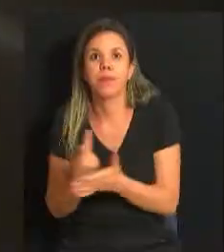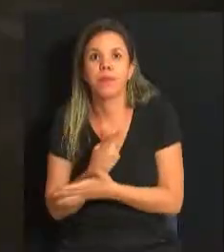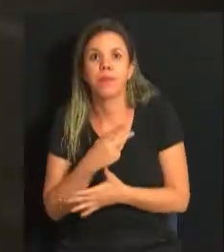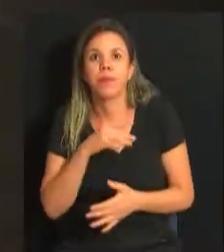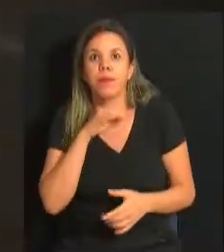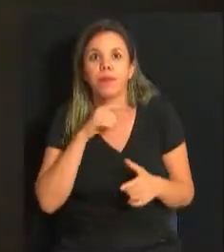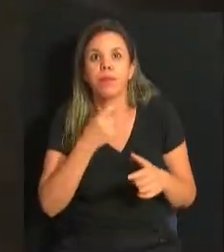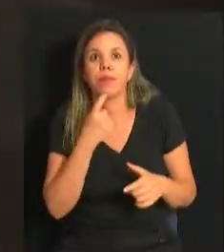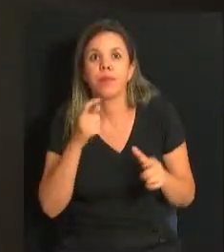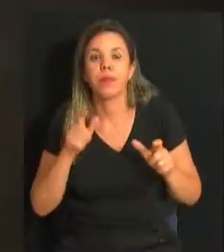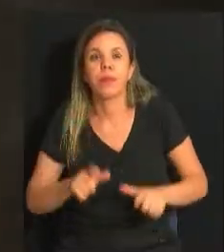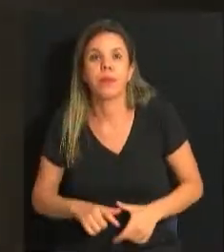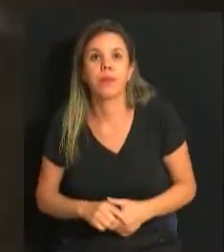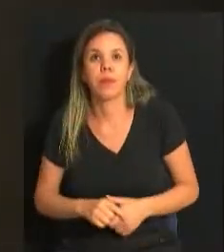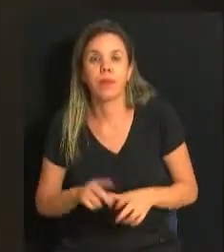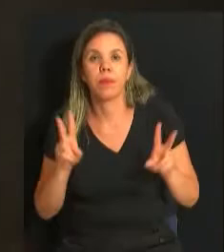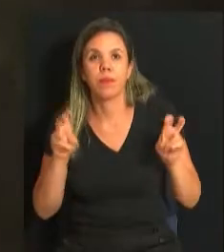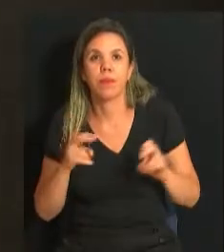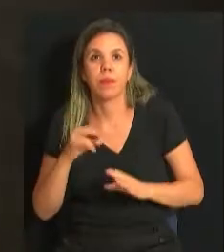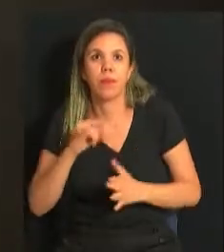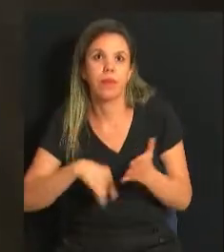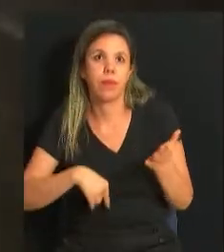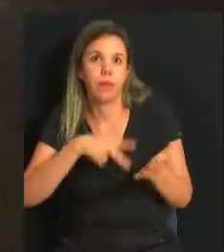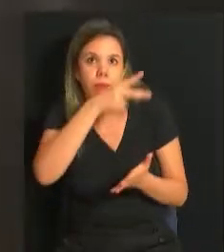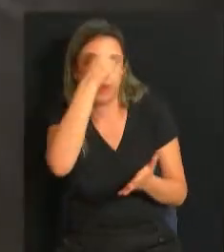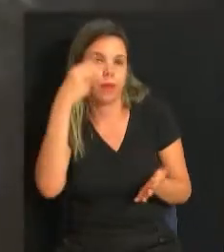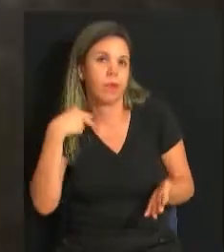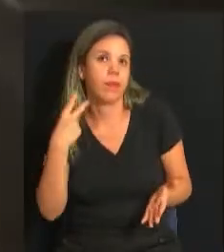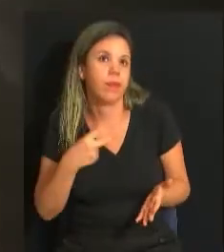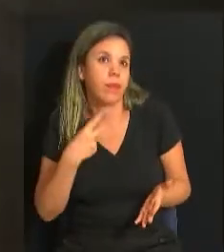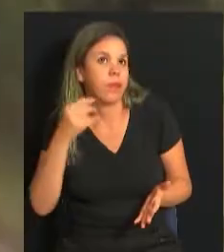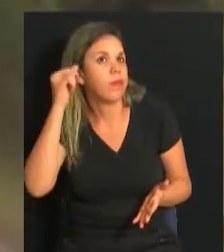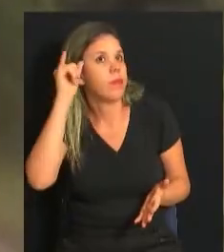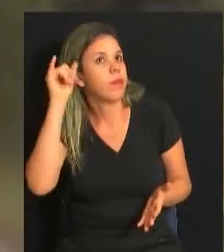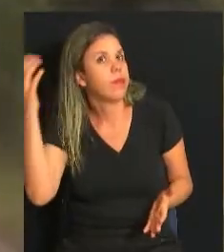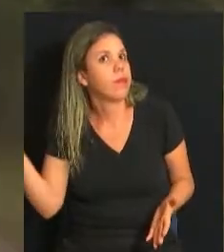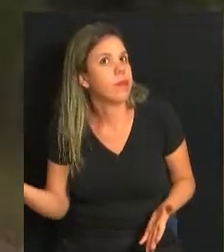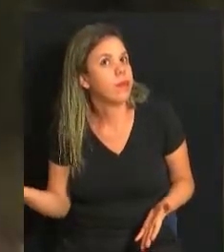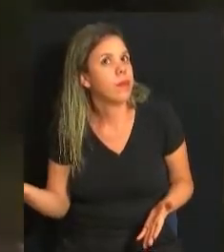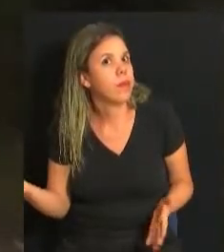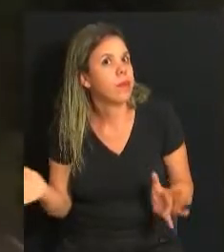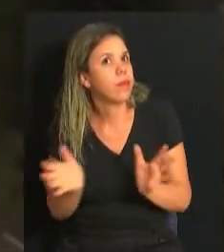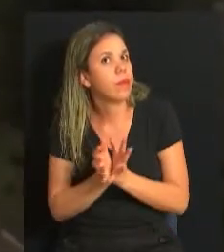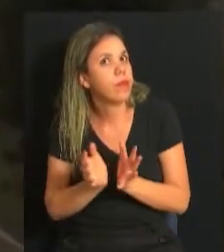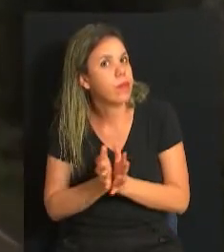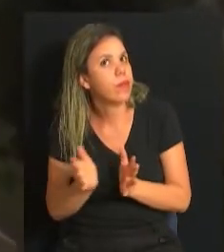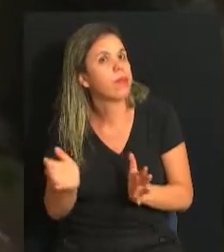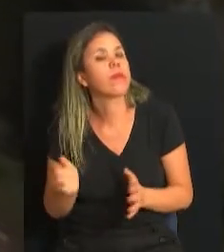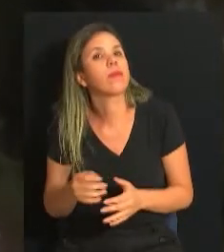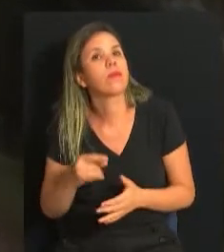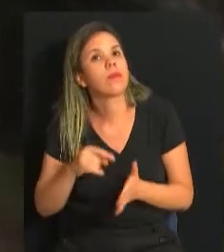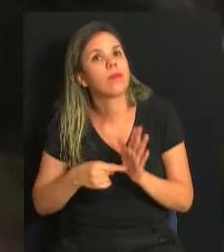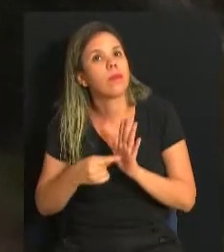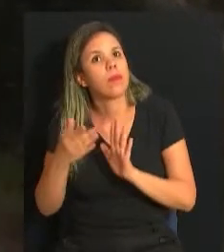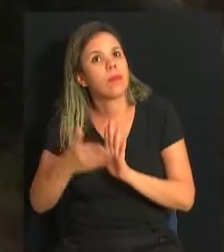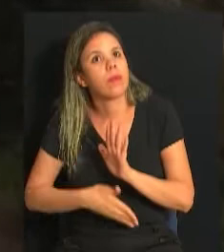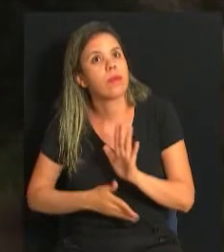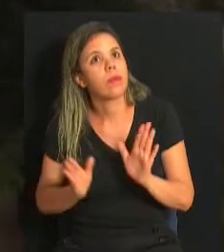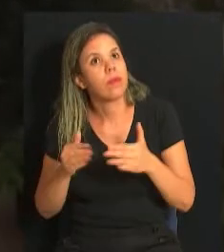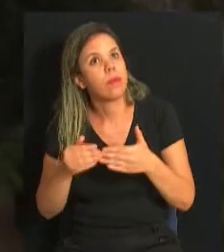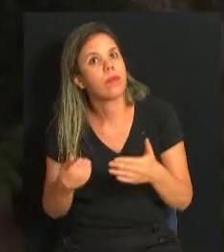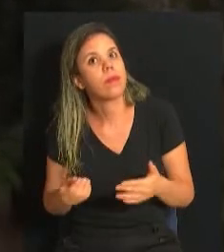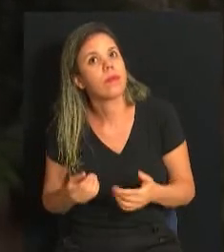Campinas é o tema do requerimento protocolado pelo vereador Paulo Búfalo a comissão segundo o documento da